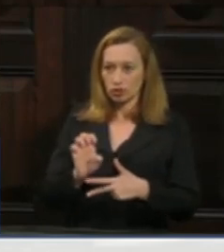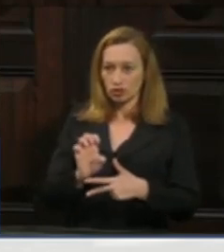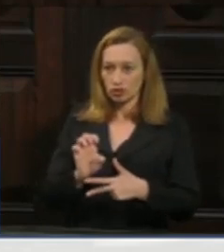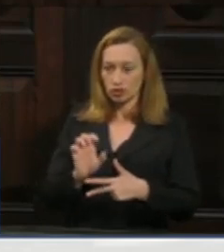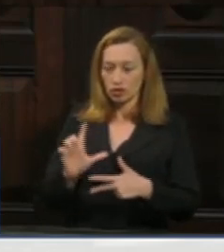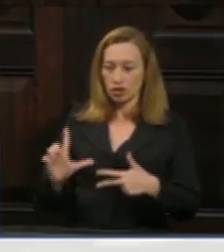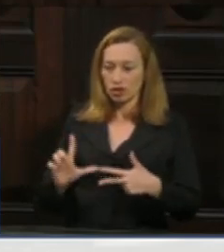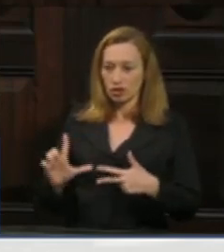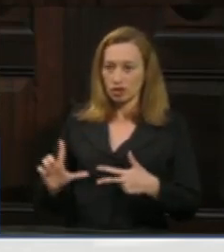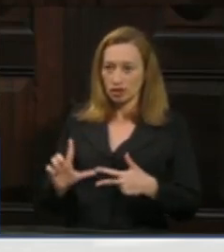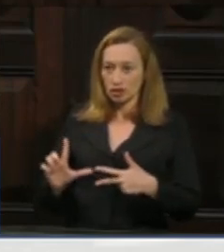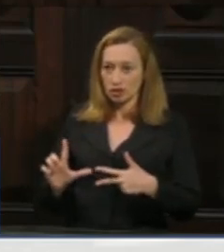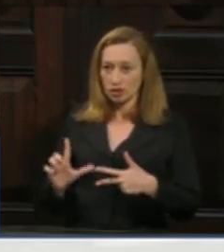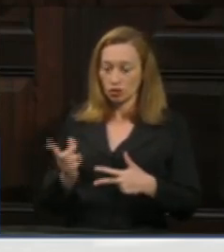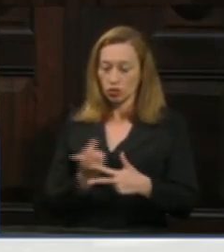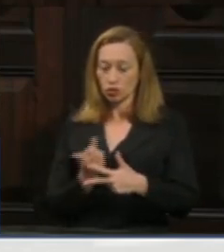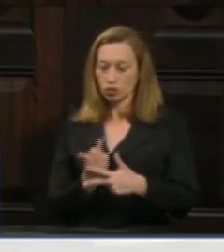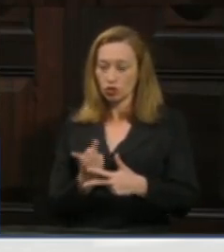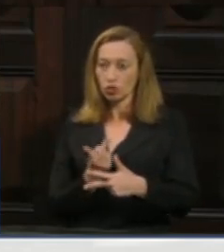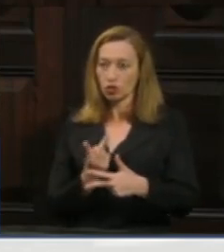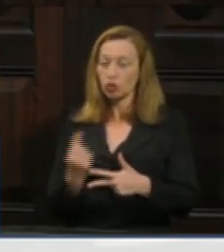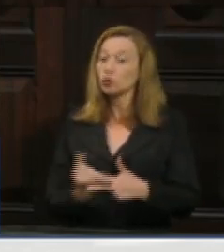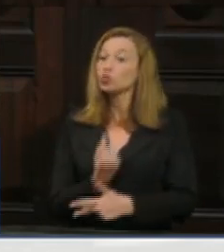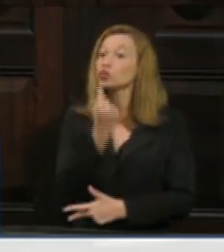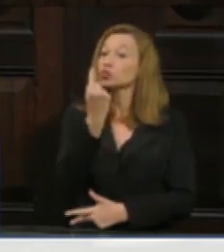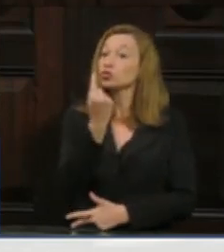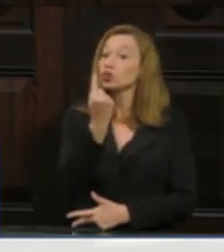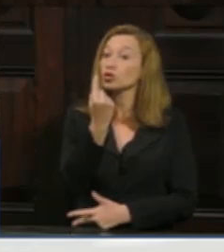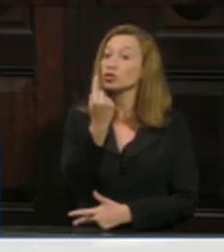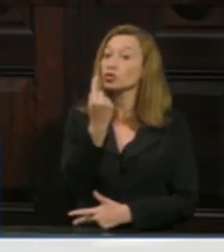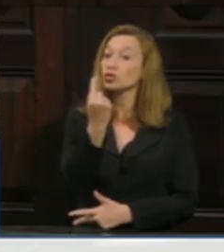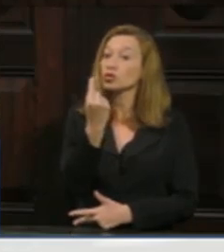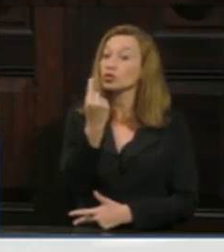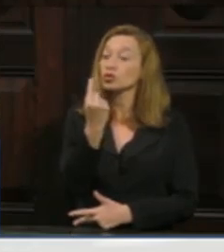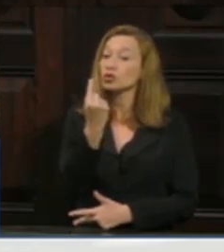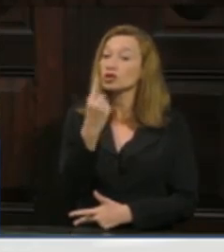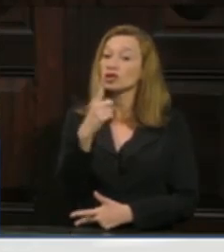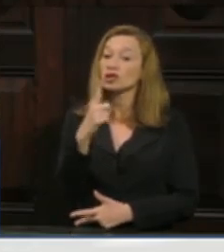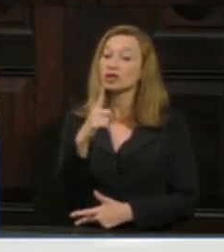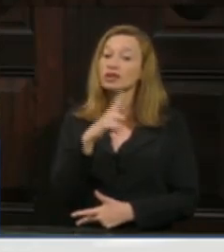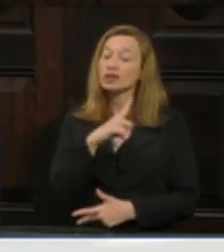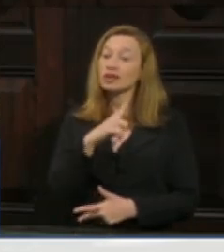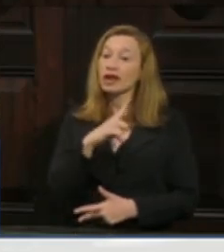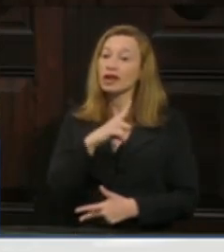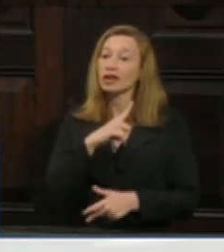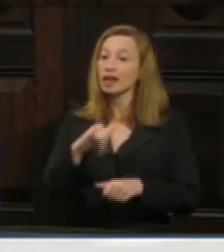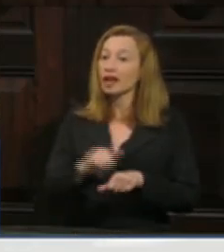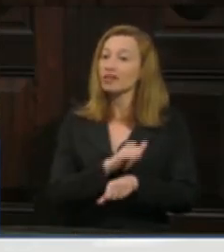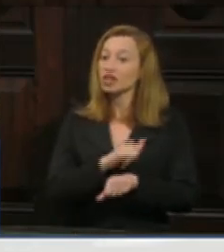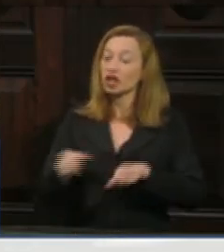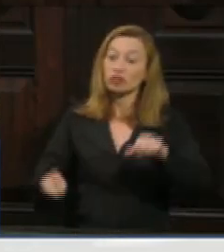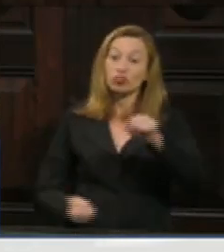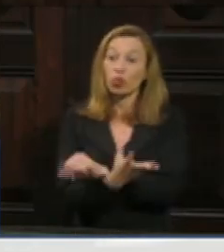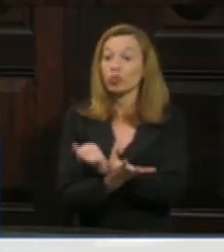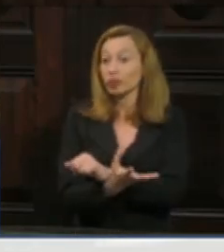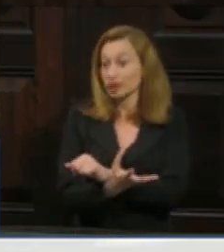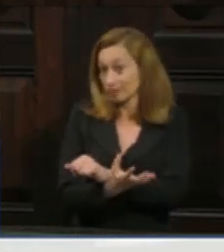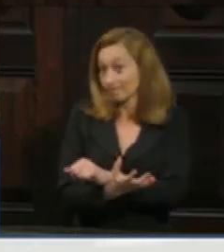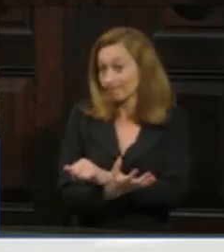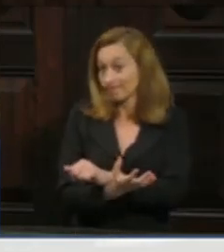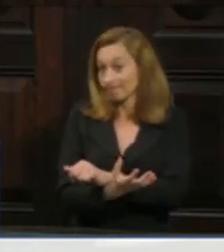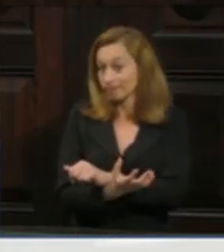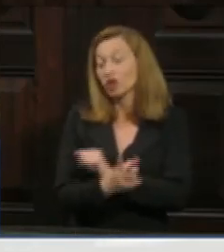Mas, toda semana ouço, toda semana, que terá uma